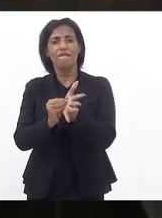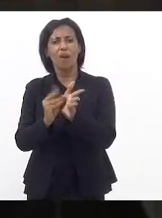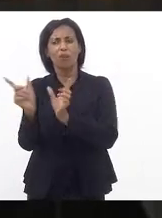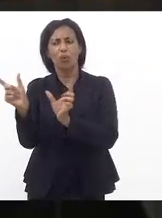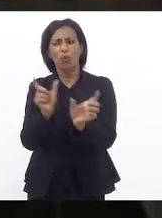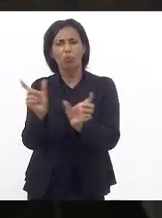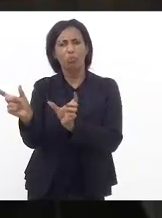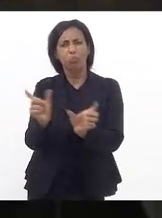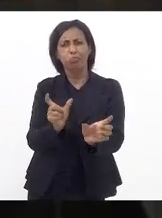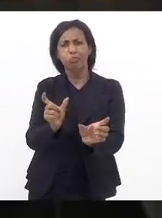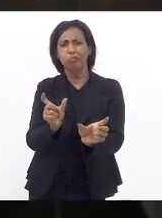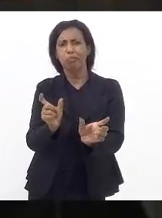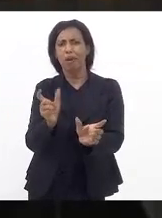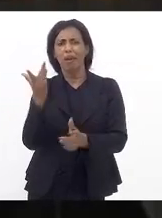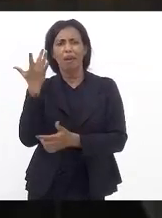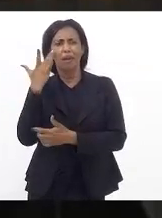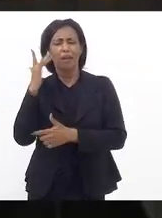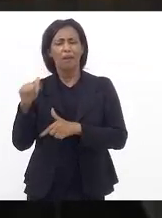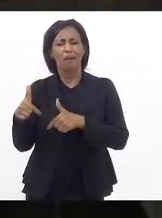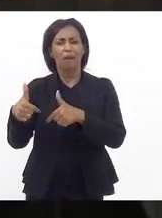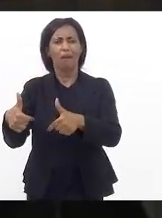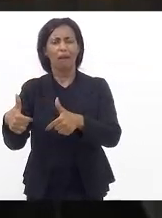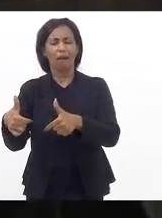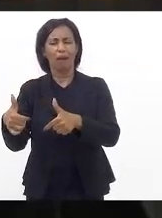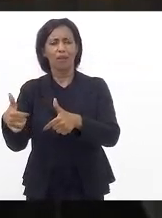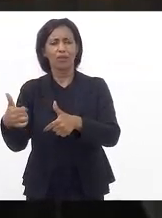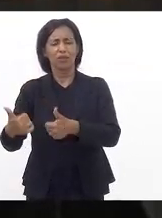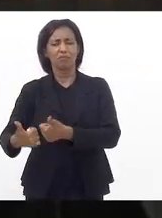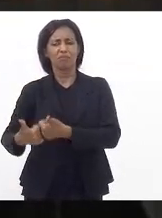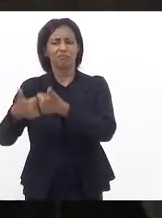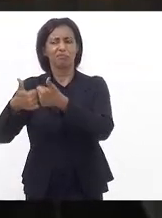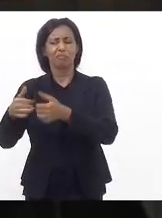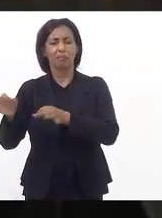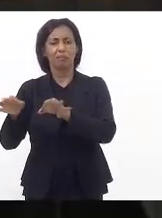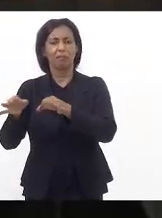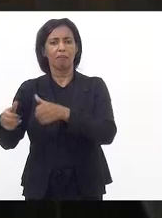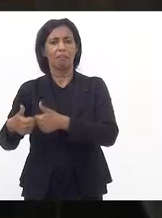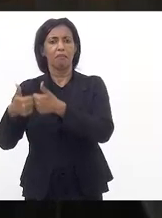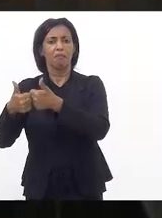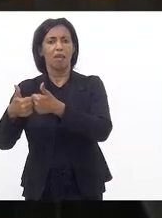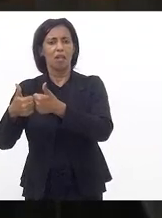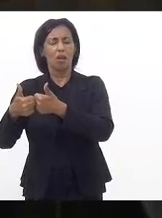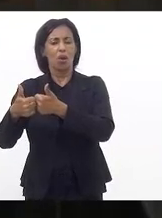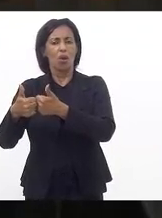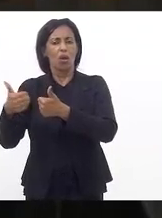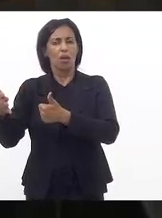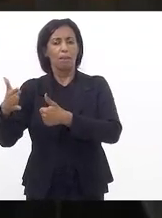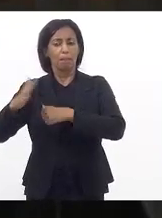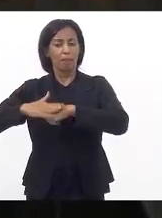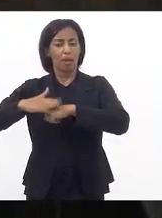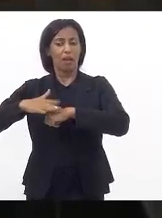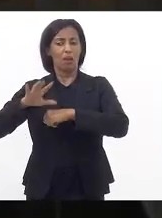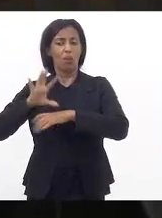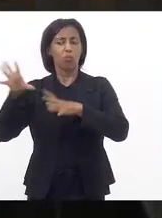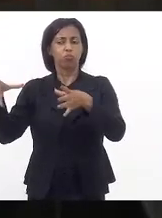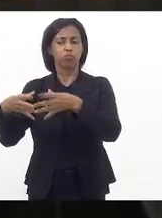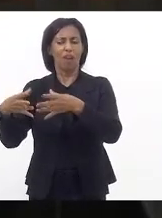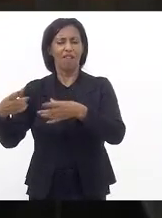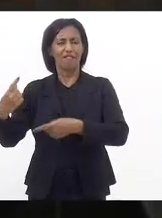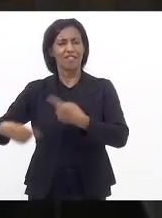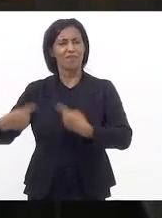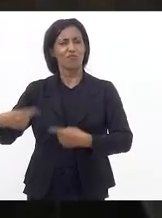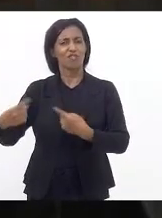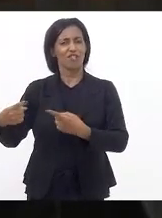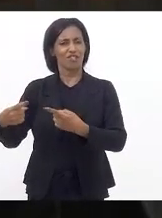coerência eles agem da maneira que eles acham melhor e mais benéfico para eles fazerem